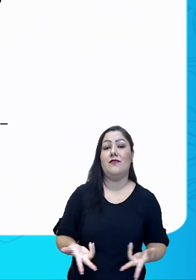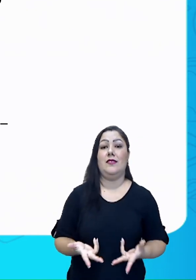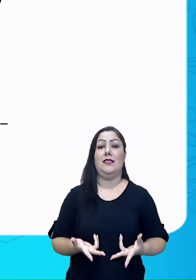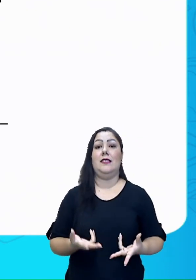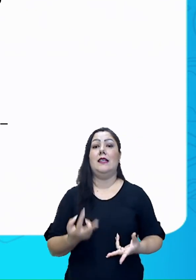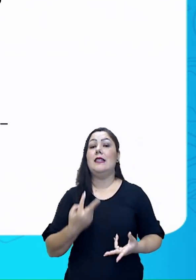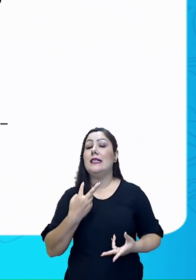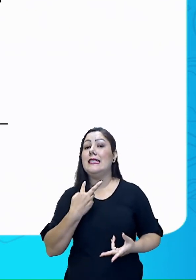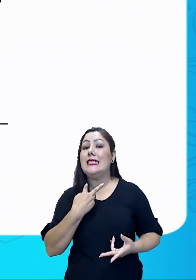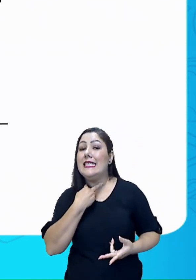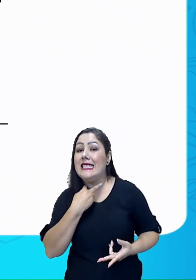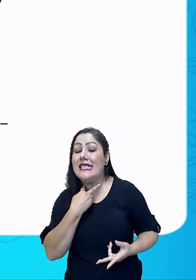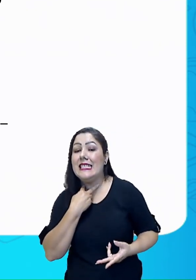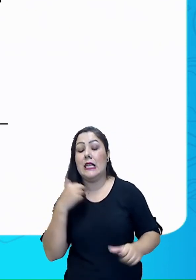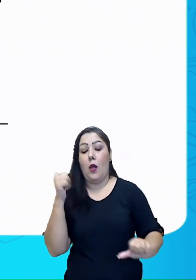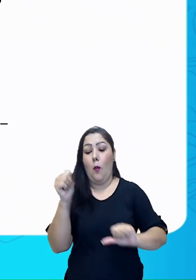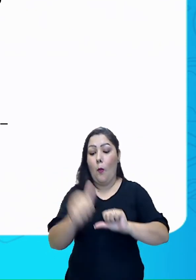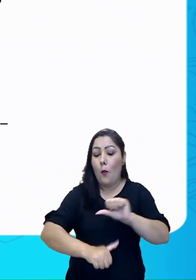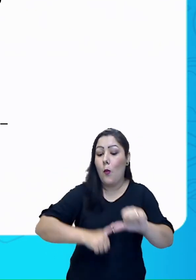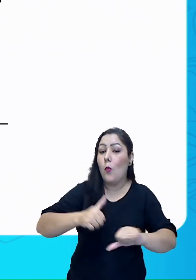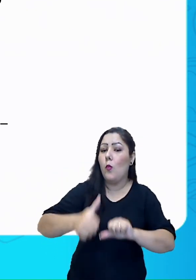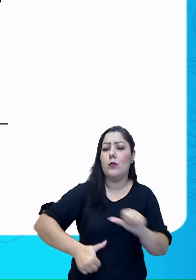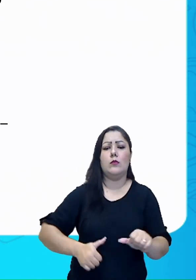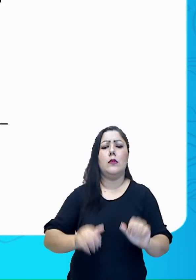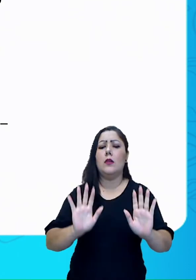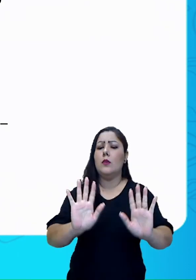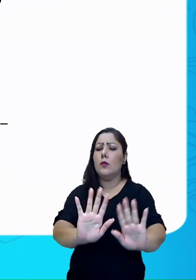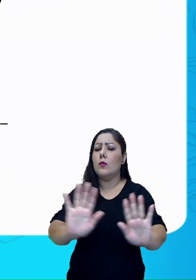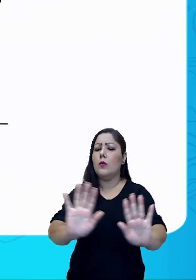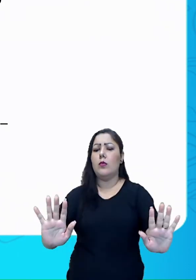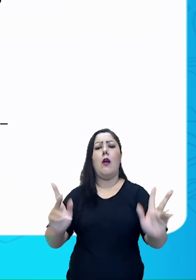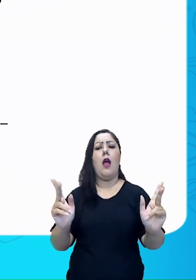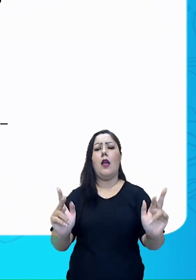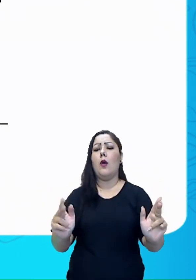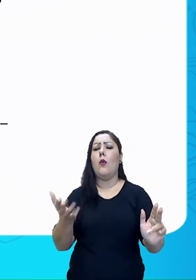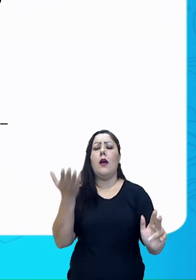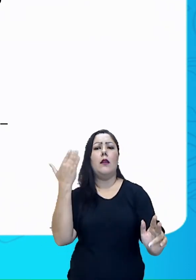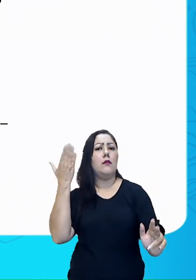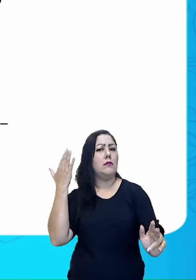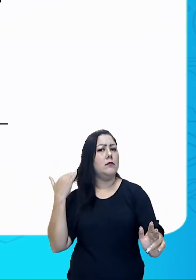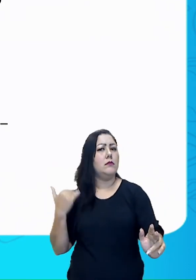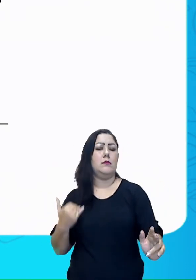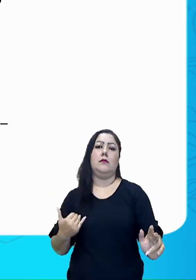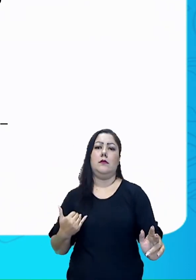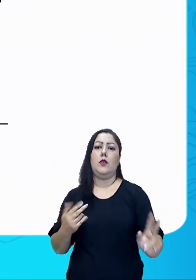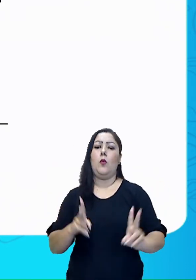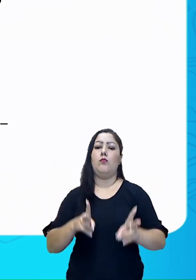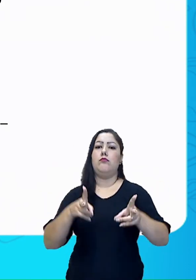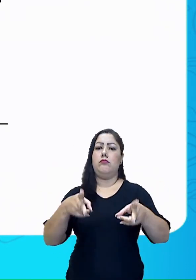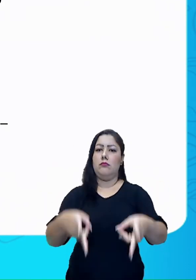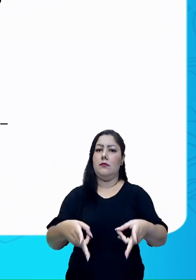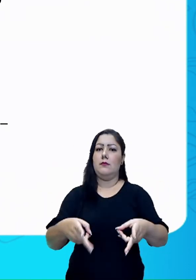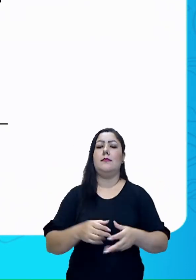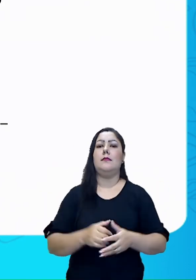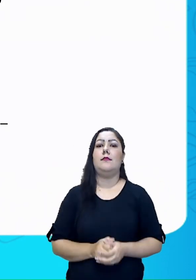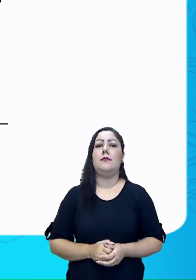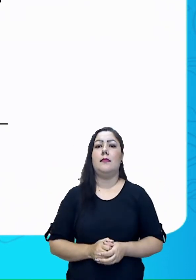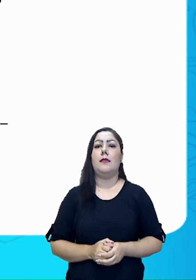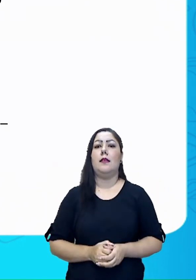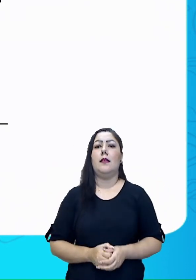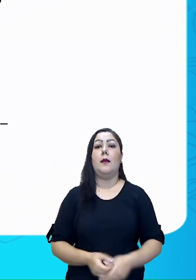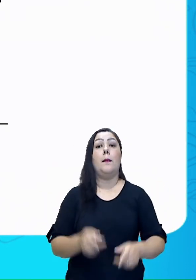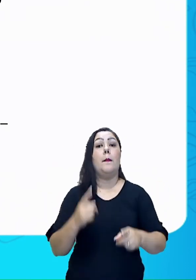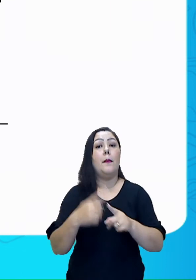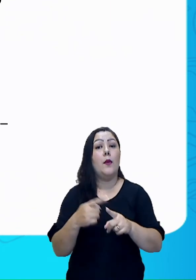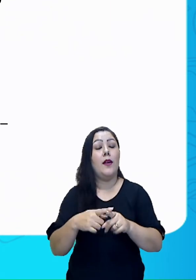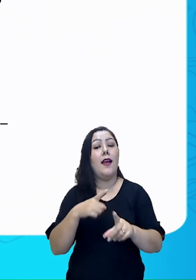ser mudados em sua origem, estrutura, ok? Eles precisam ser mantidos porque ele tem algo